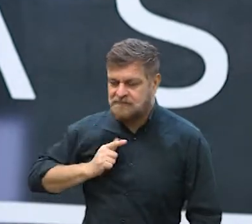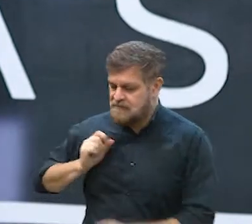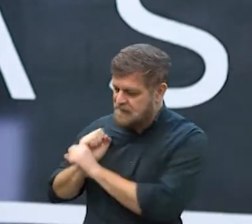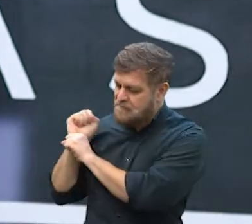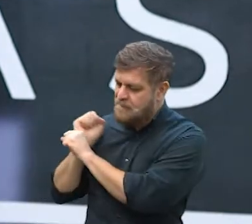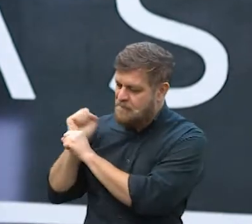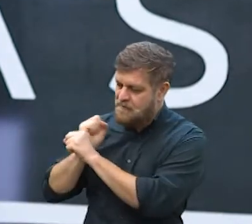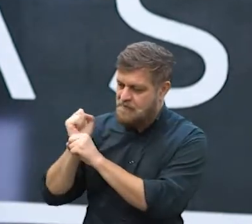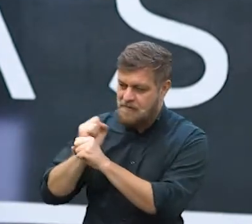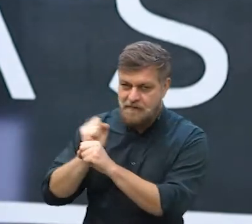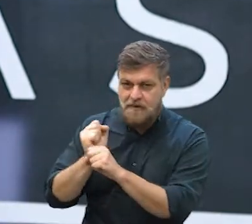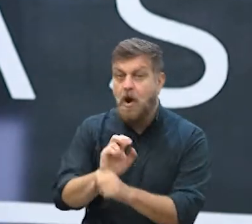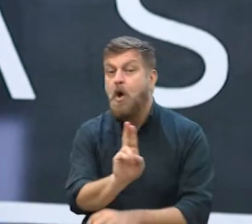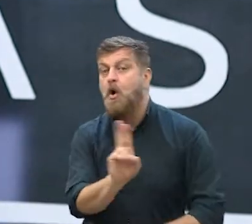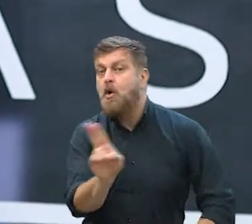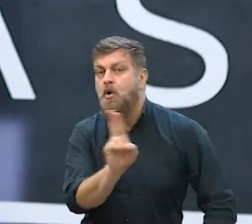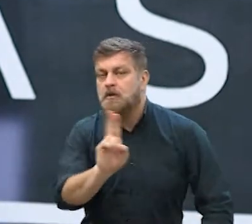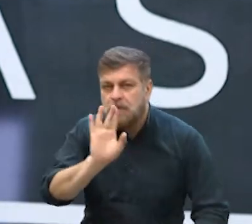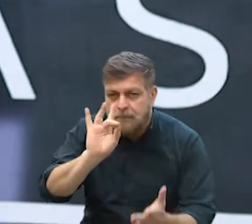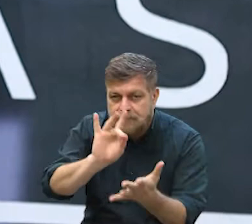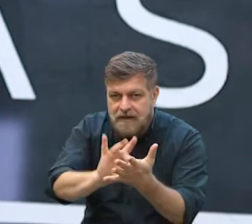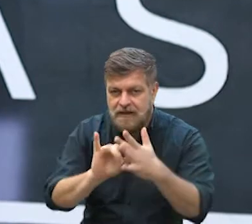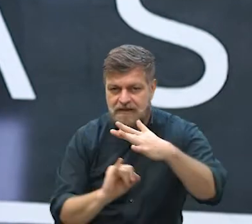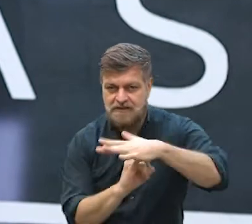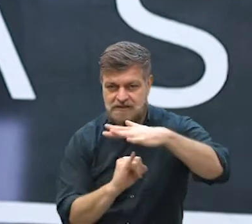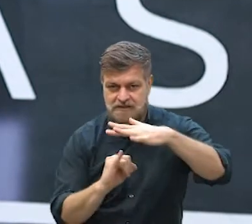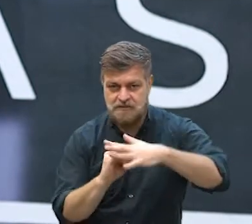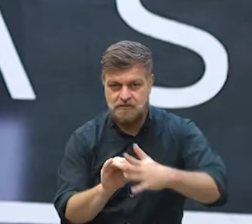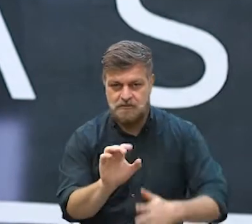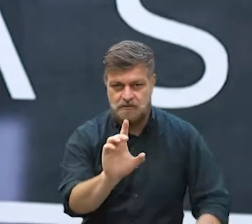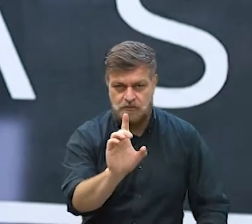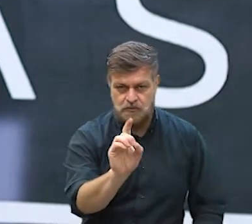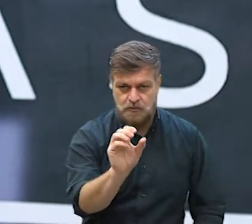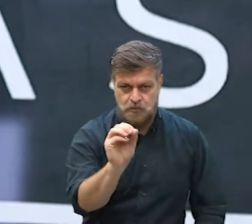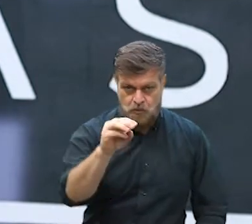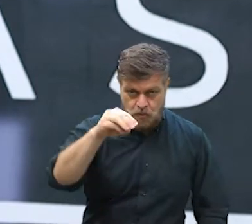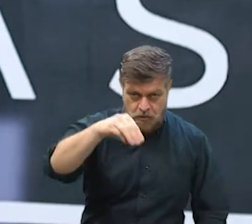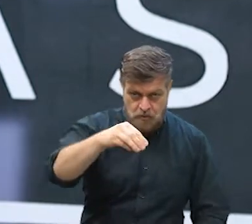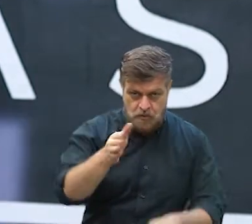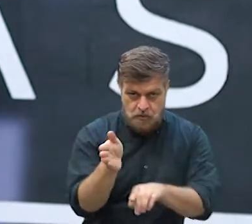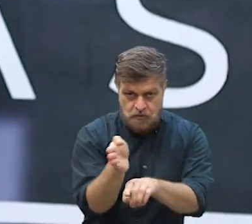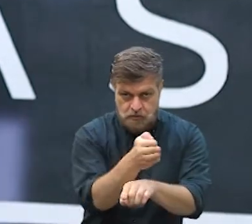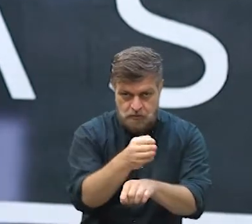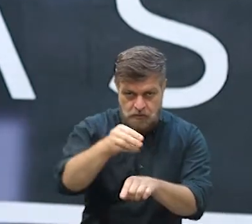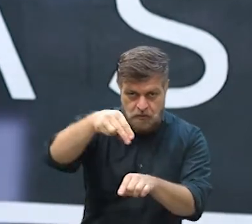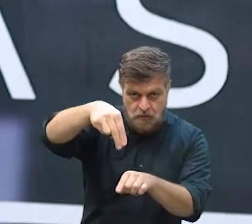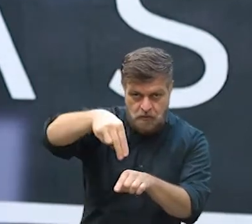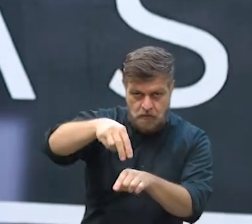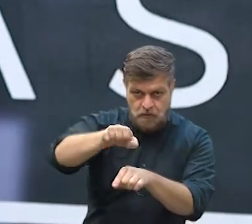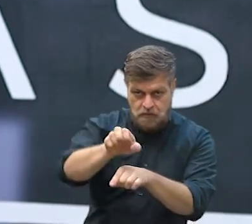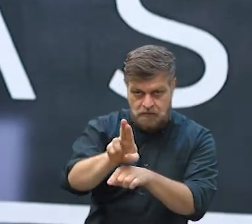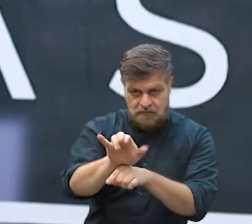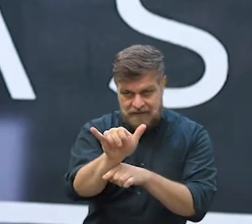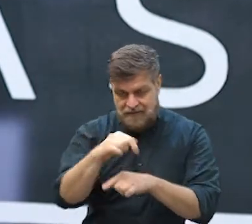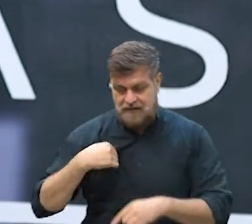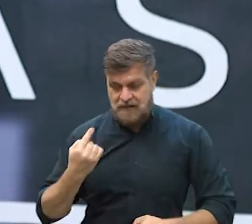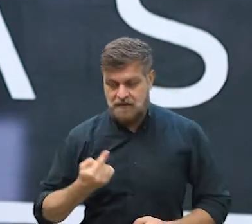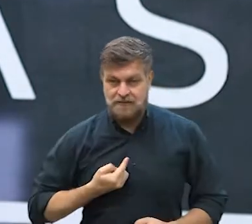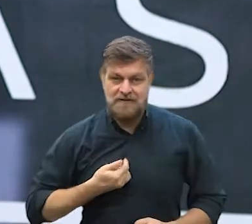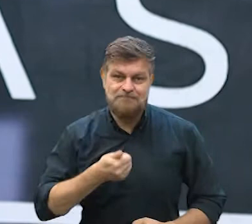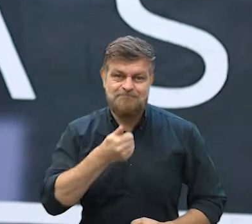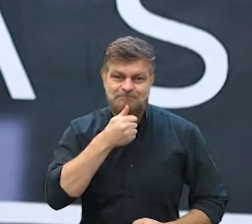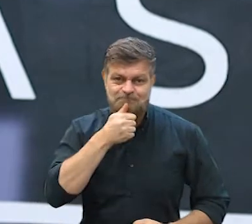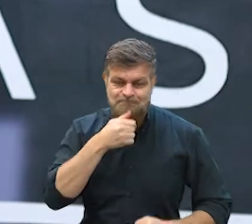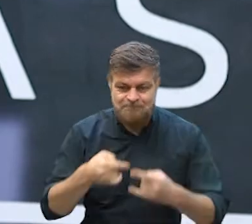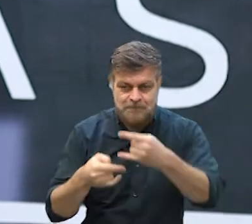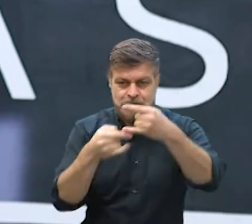coisa aconteceu, hoje é a ONG Instituto Dom Nery. E hoje a gente está aqui, ainda de forma remota, infelizmente por conta da